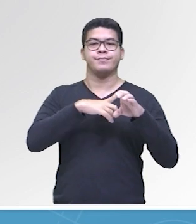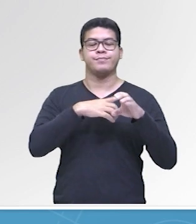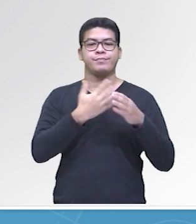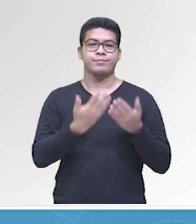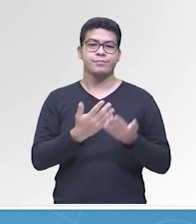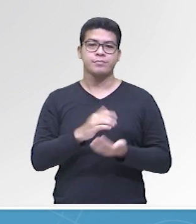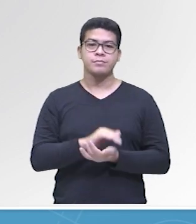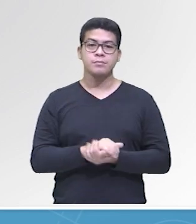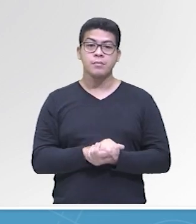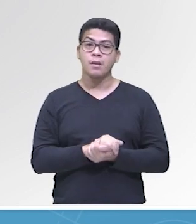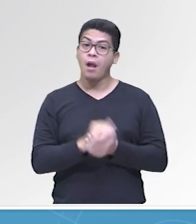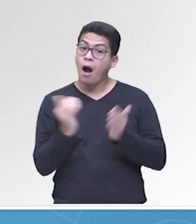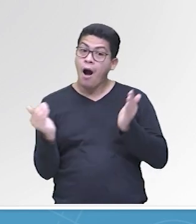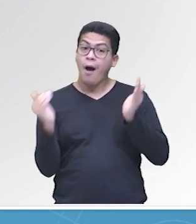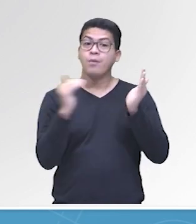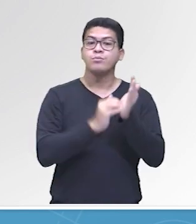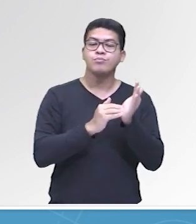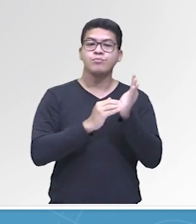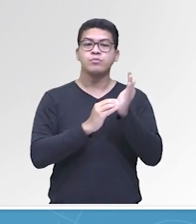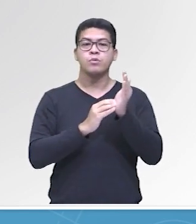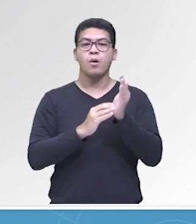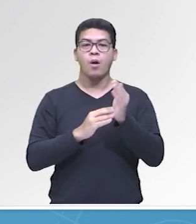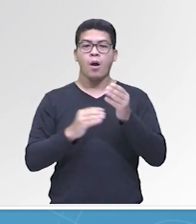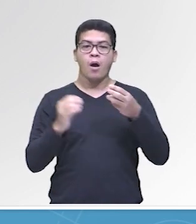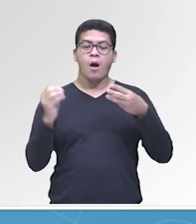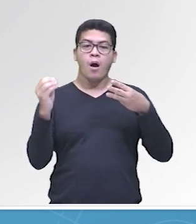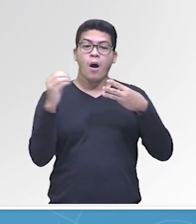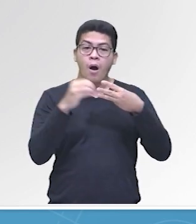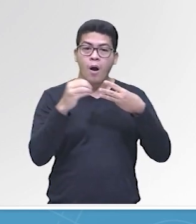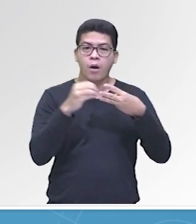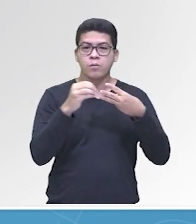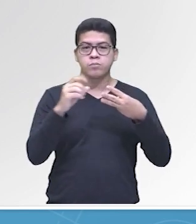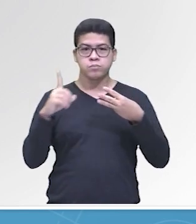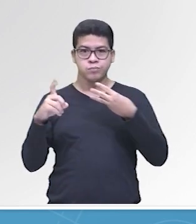última é na célula bacteriana, colocar o material